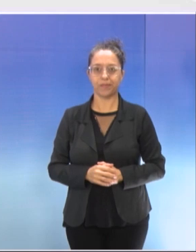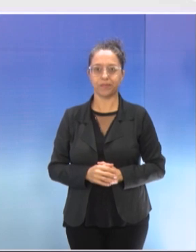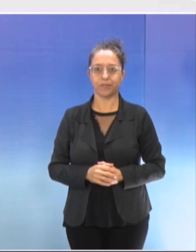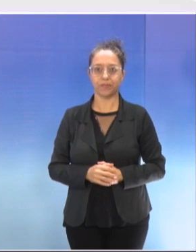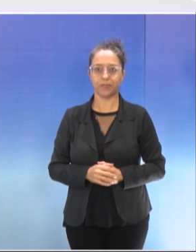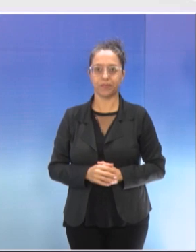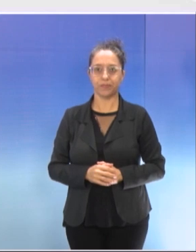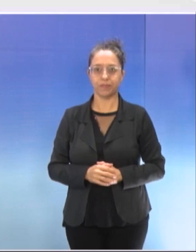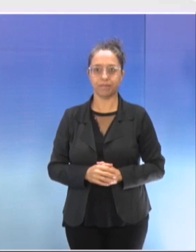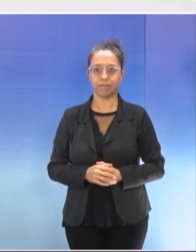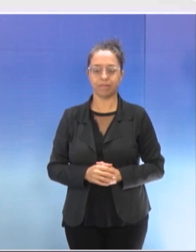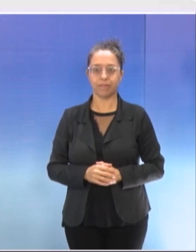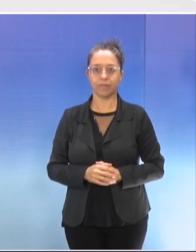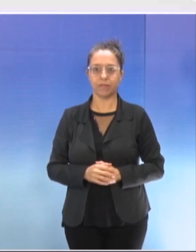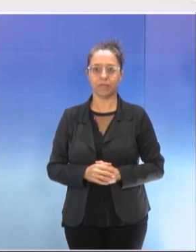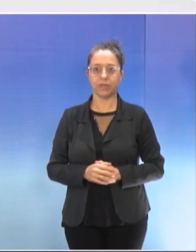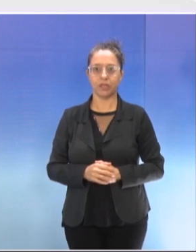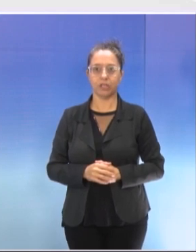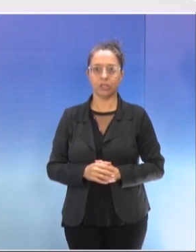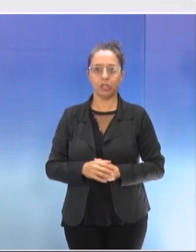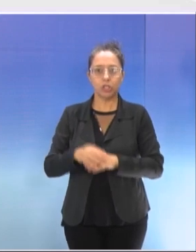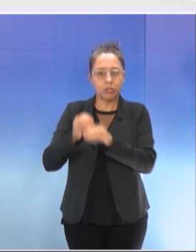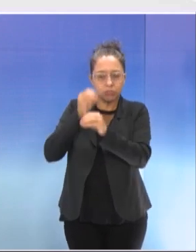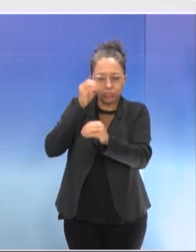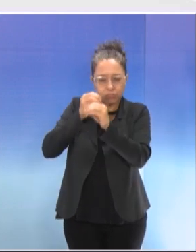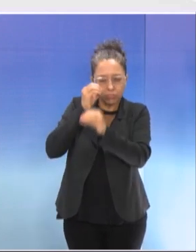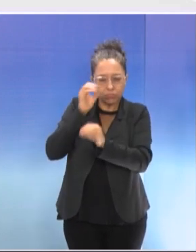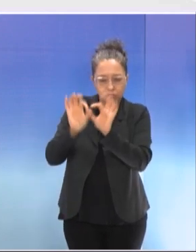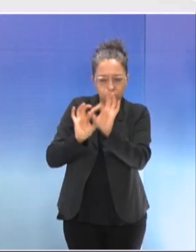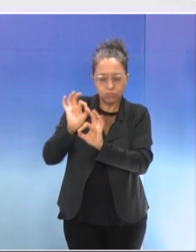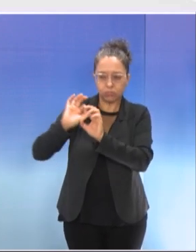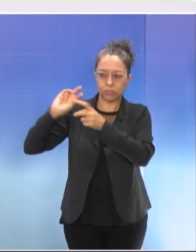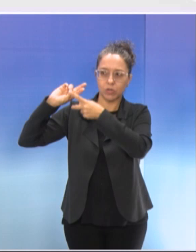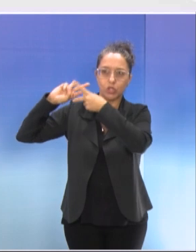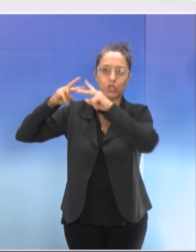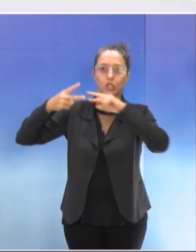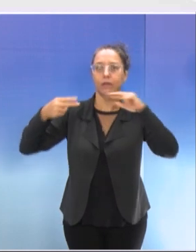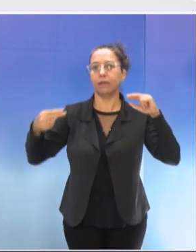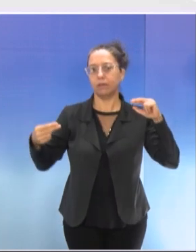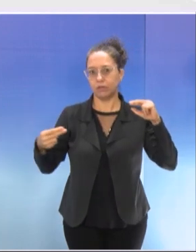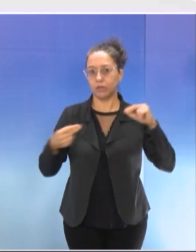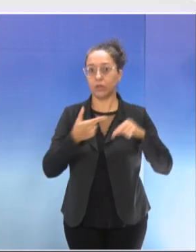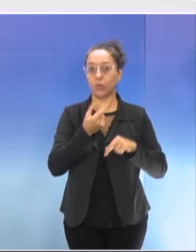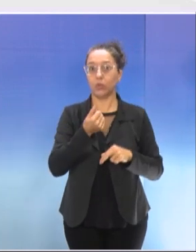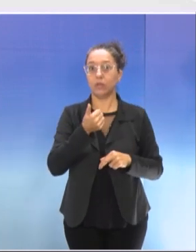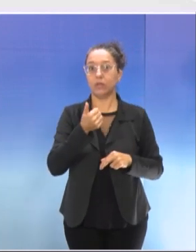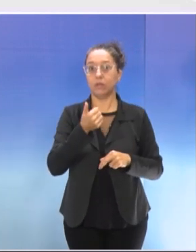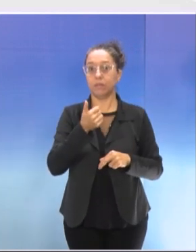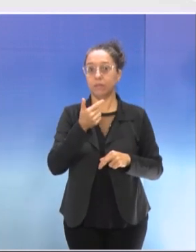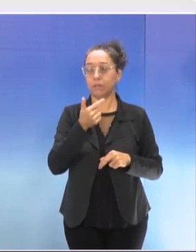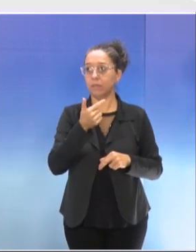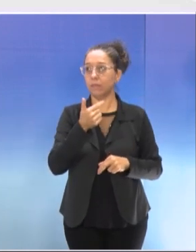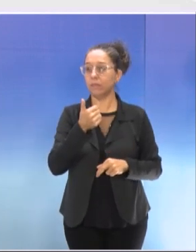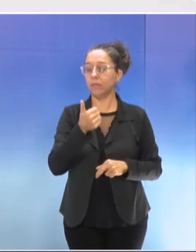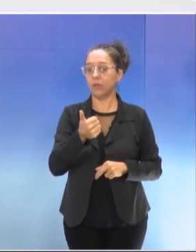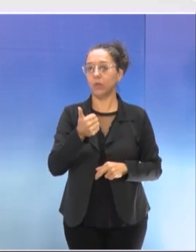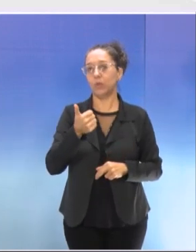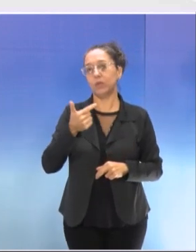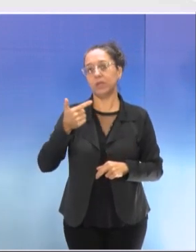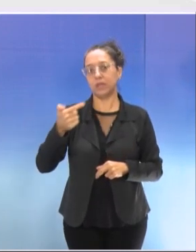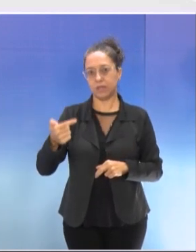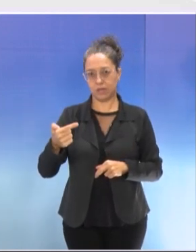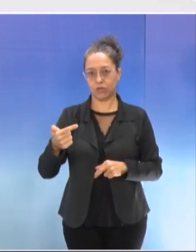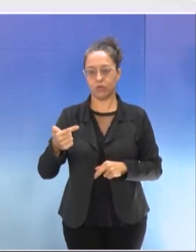engenharia genética. Também do Enem de 2017, o item 99. Vamos ler juntos.